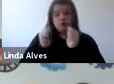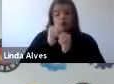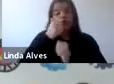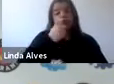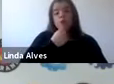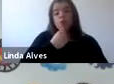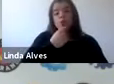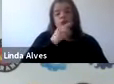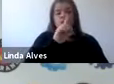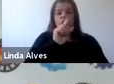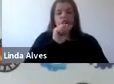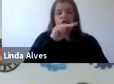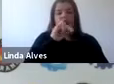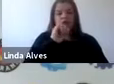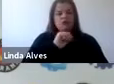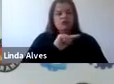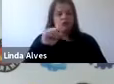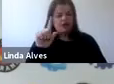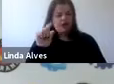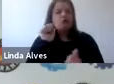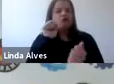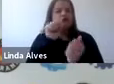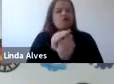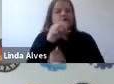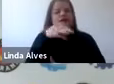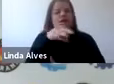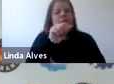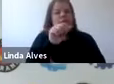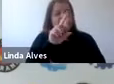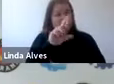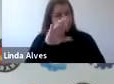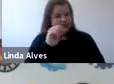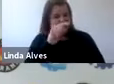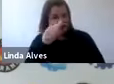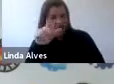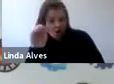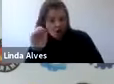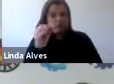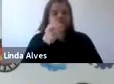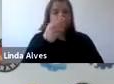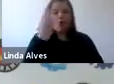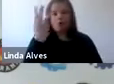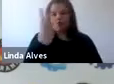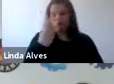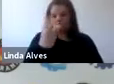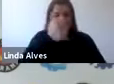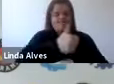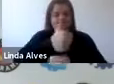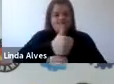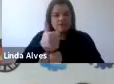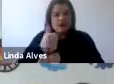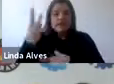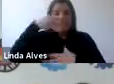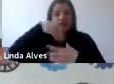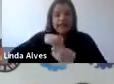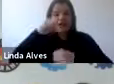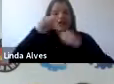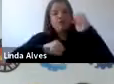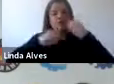com o Marcão, os dirigentes lá dentro da fábrica. Vocês já sabem como é que funciona a nossa